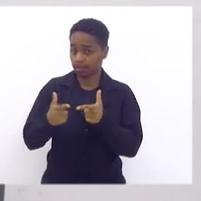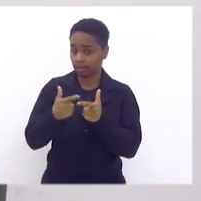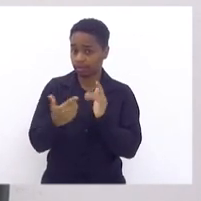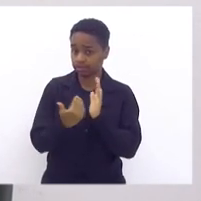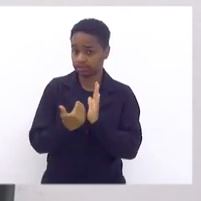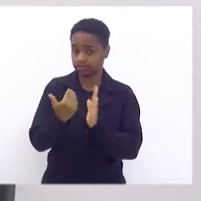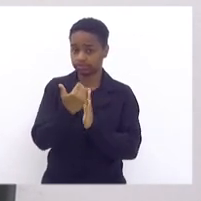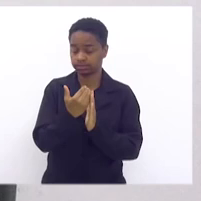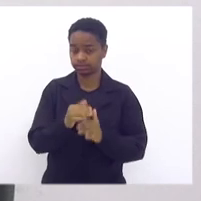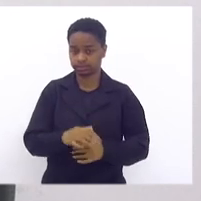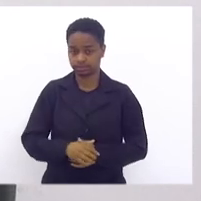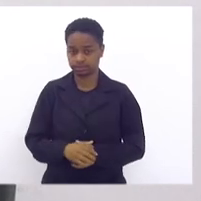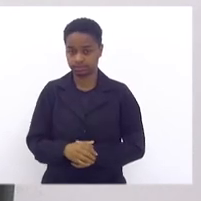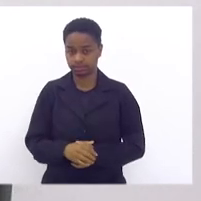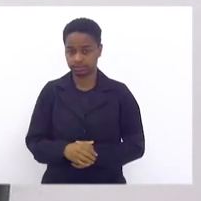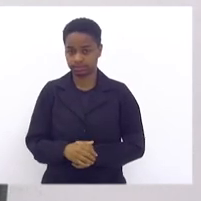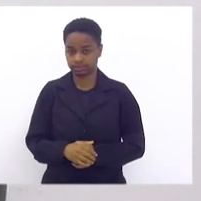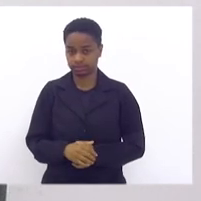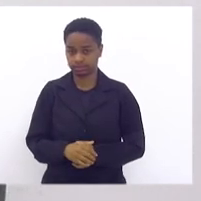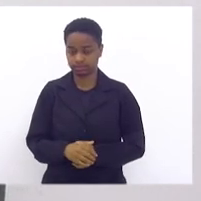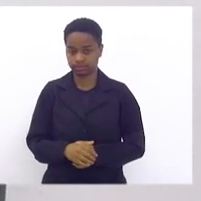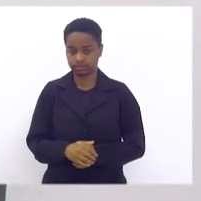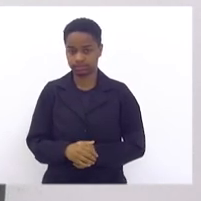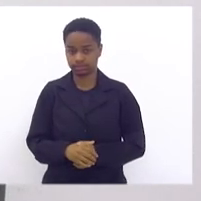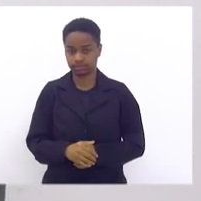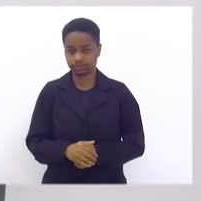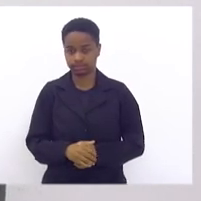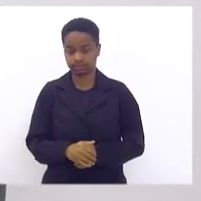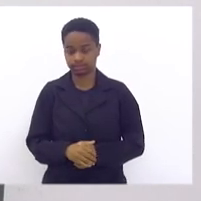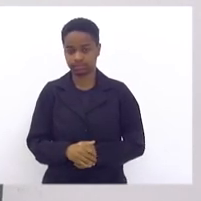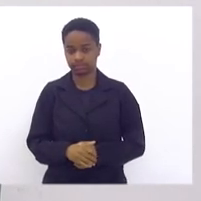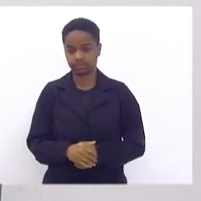E a gente está ali no crime.